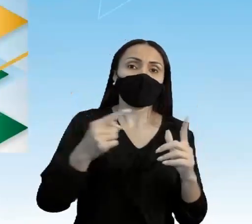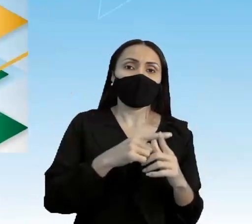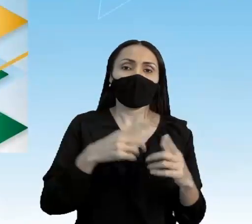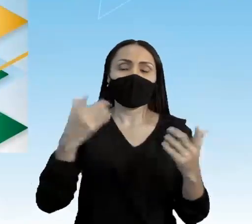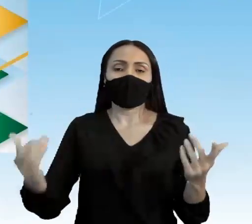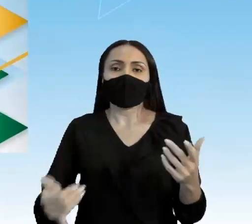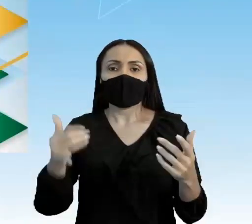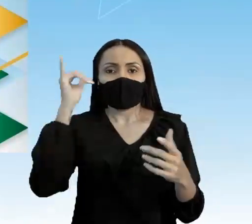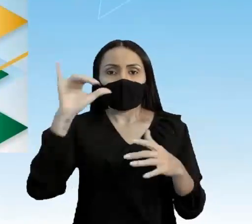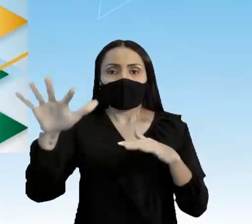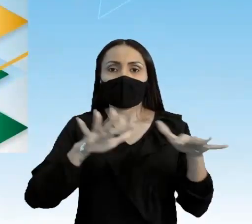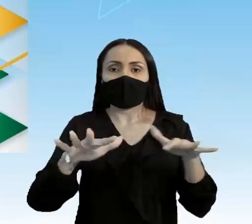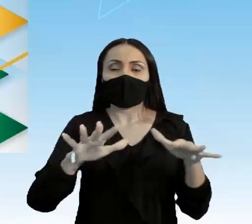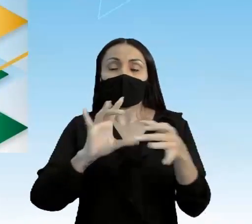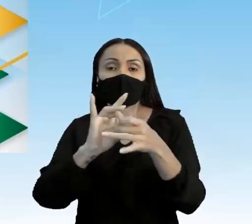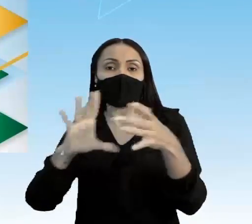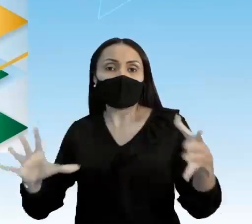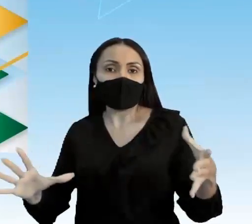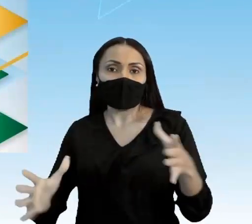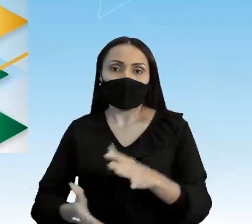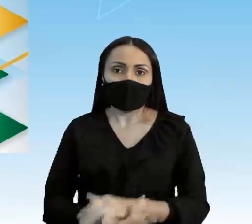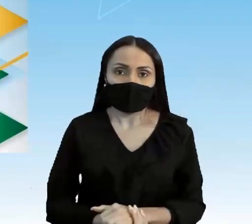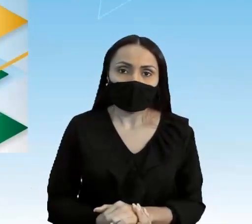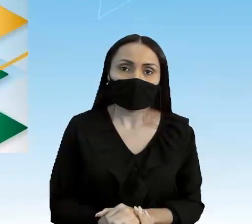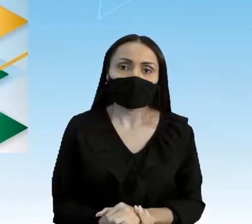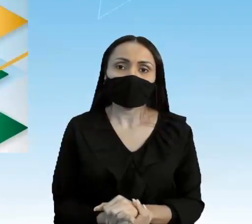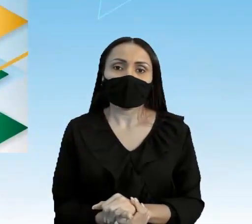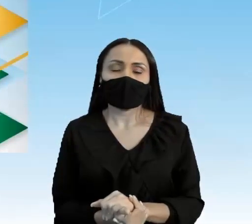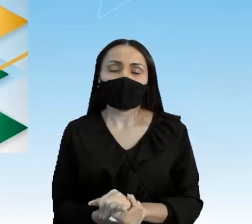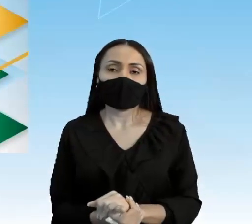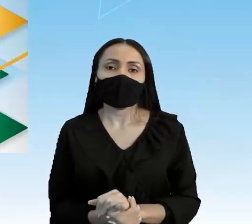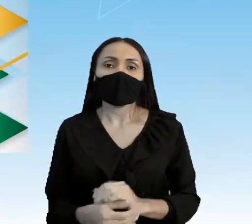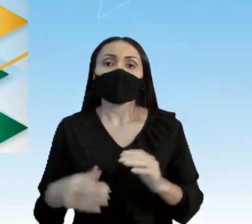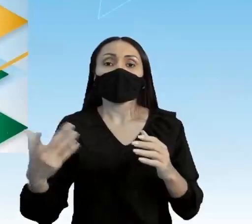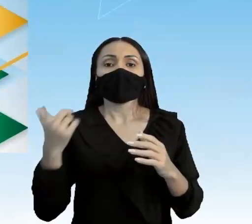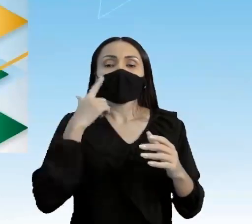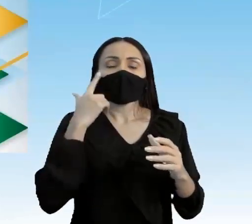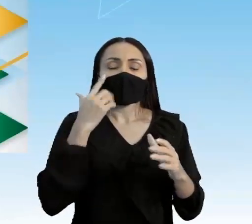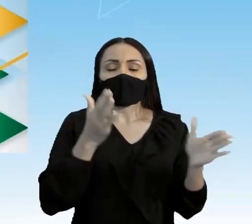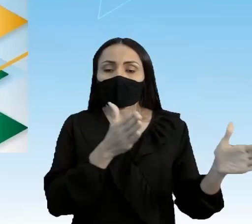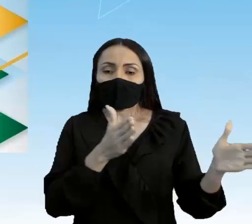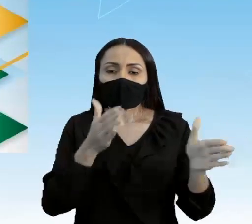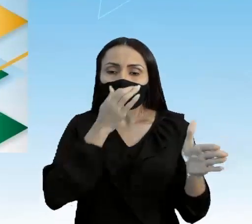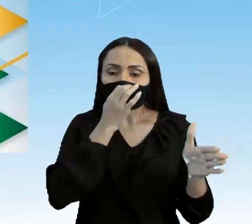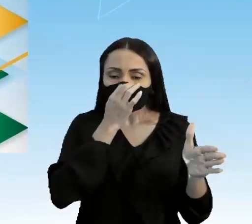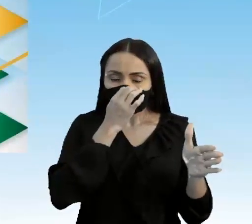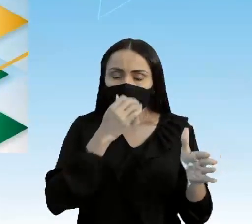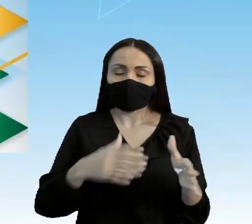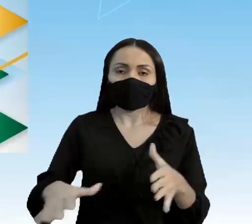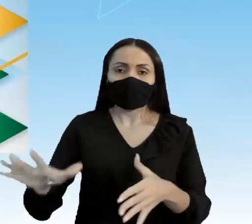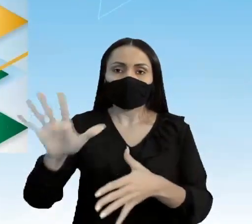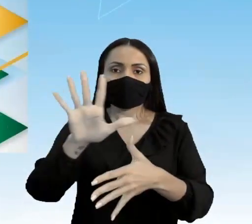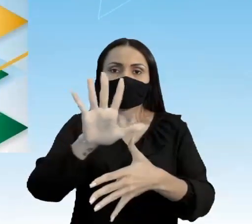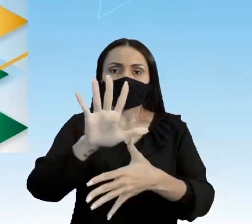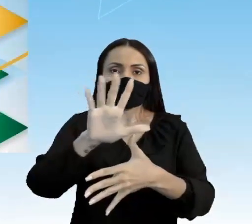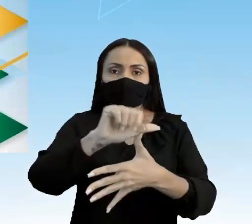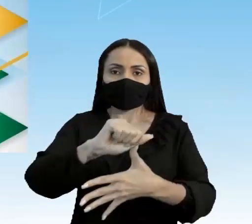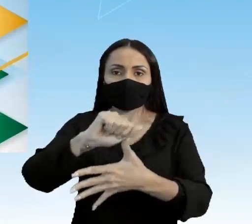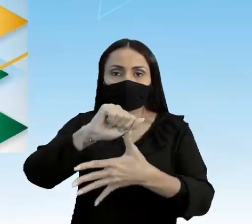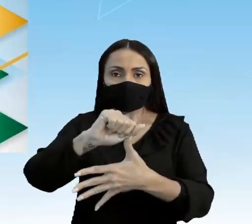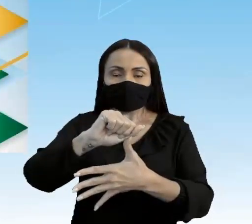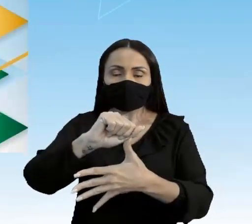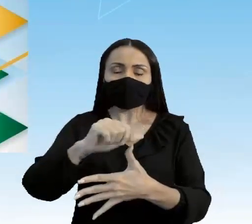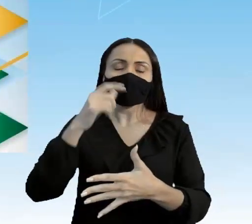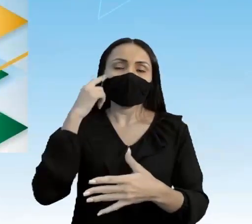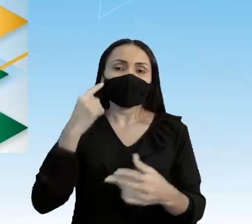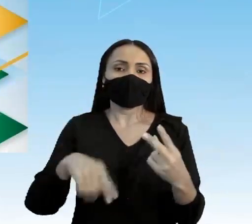movimentos pela independência. Então, aí surge a independência na América do Sul. 2 membros